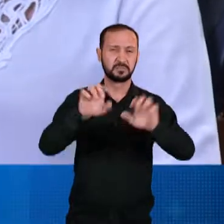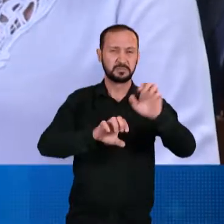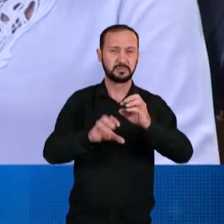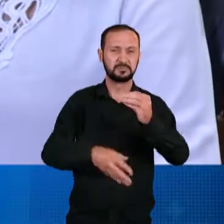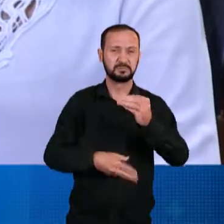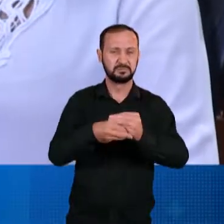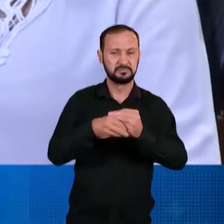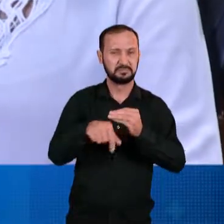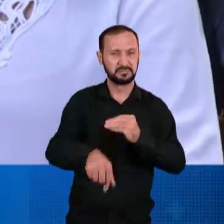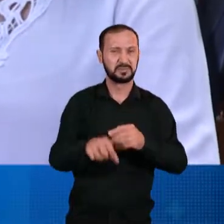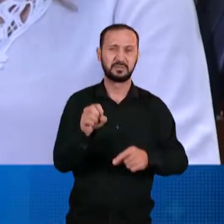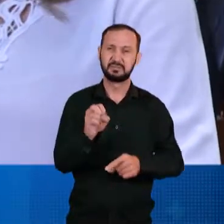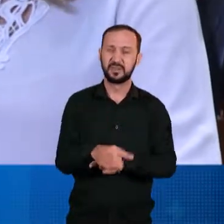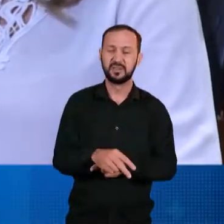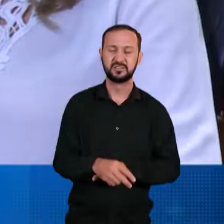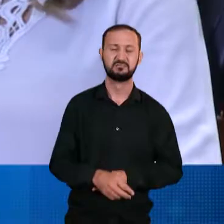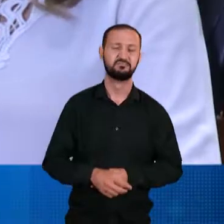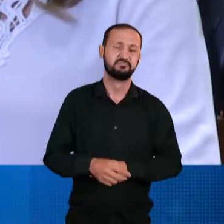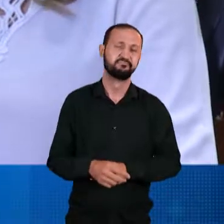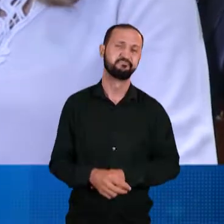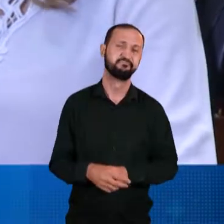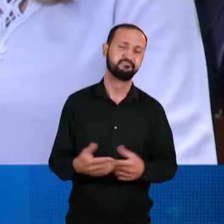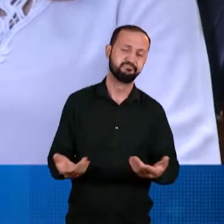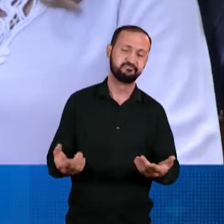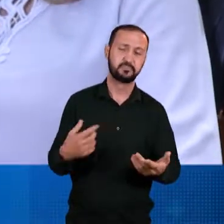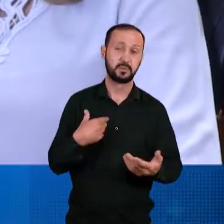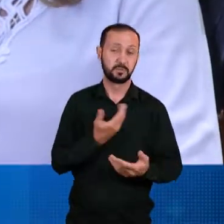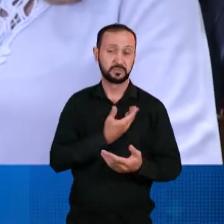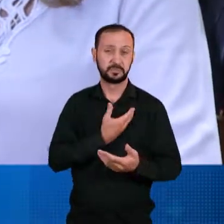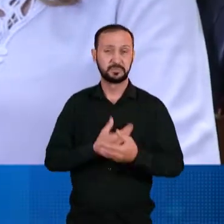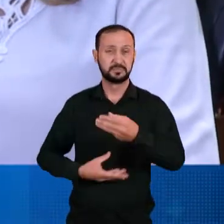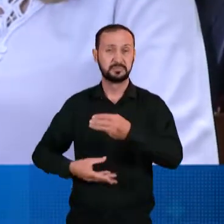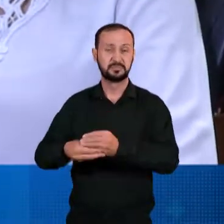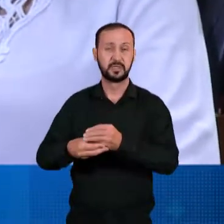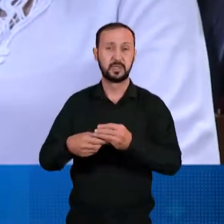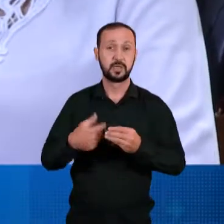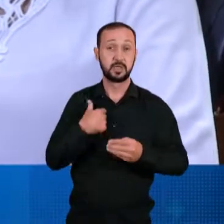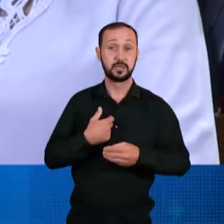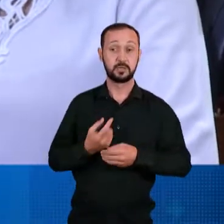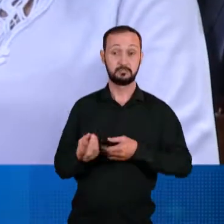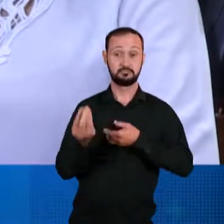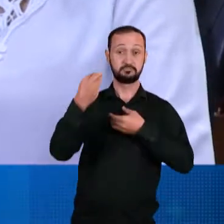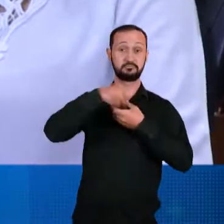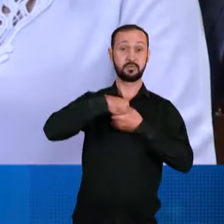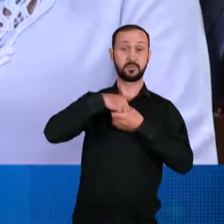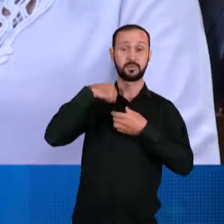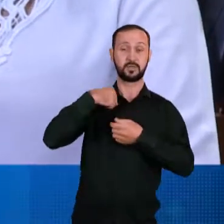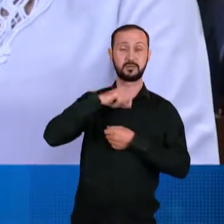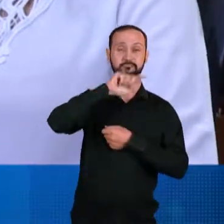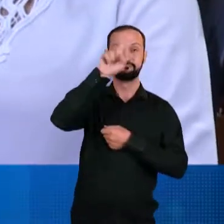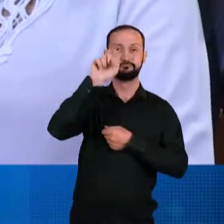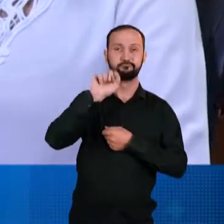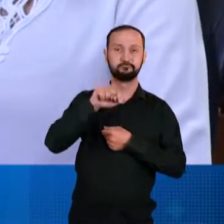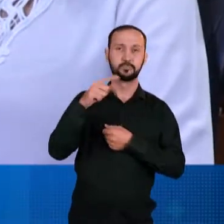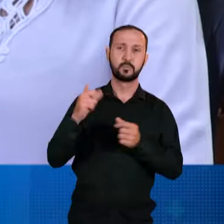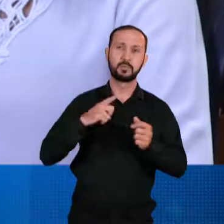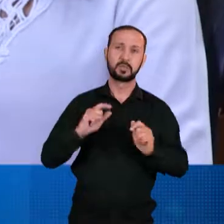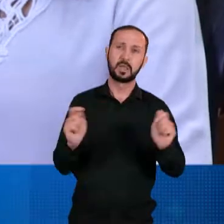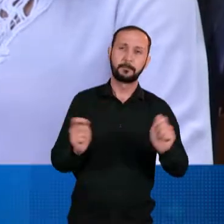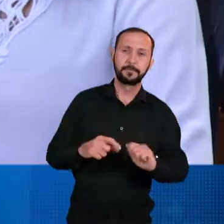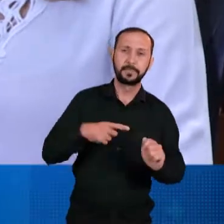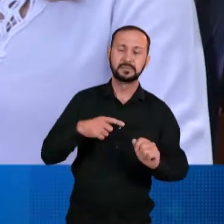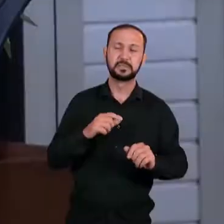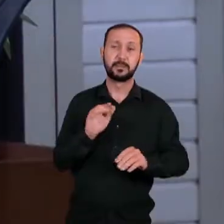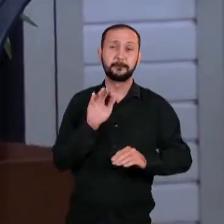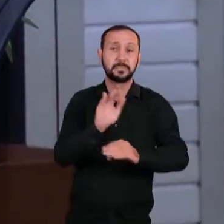aquele emprego, que ele não consegue acrescentar para os colegas. Ele começa a colocar em dúvida mesmo a sua capacidade acadêmica, profissional dentro do